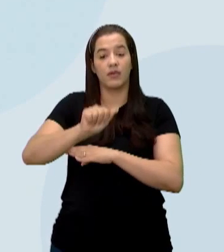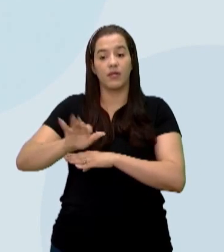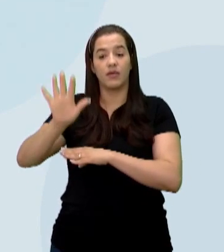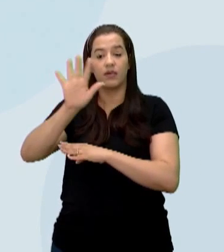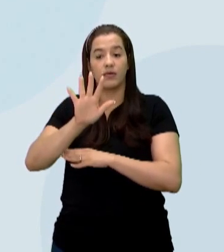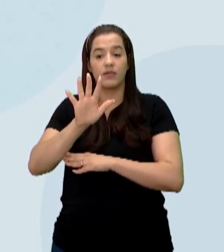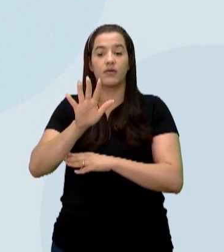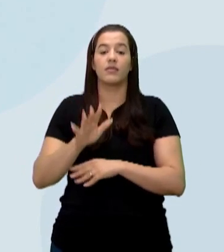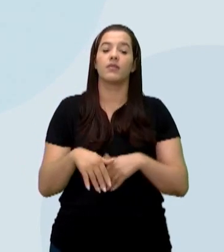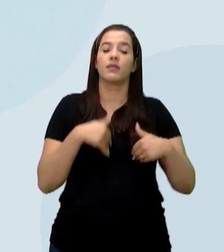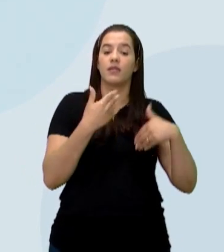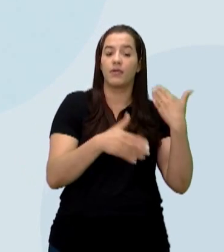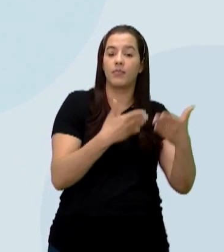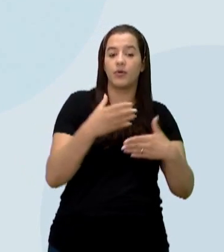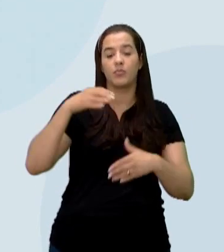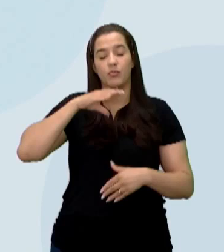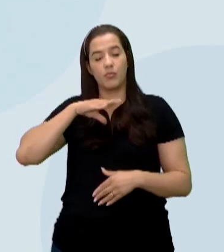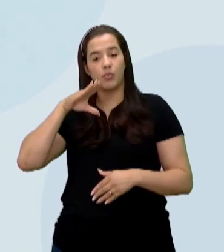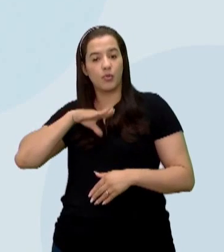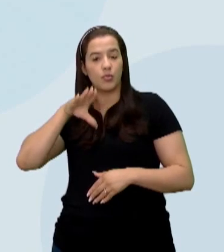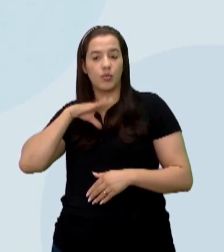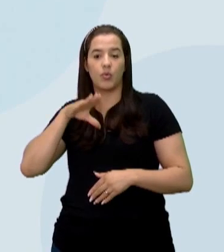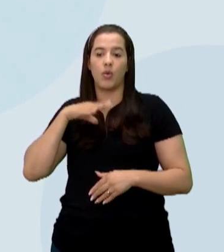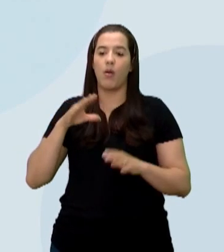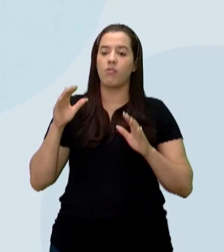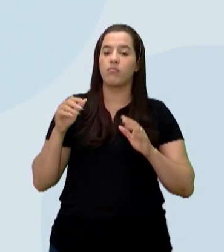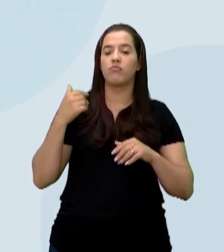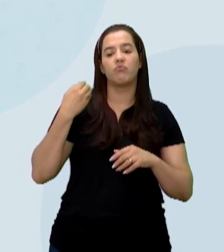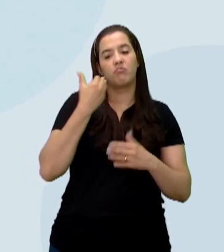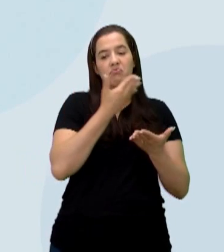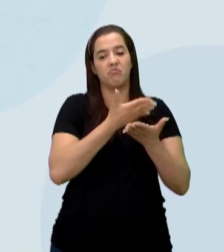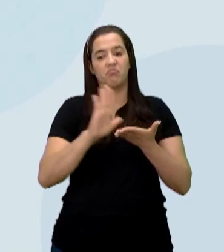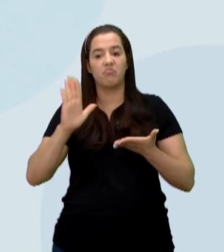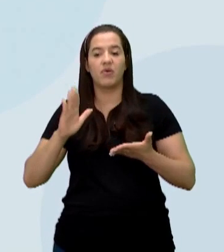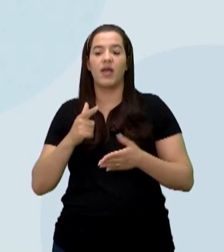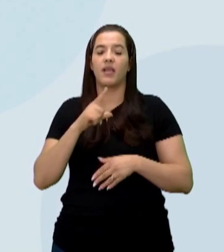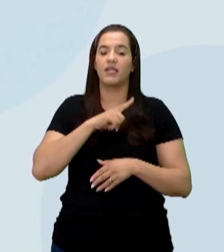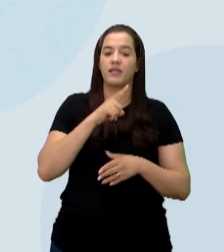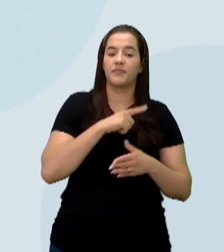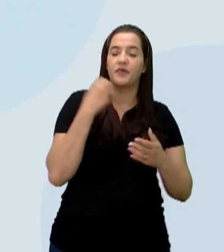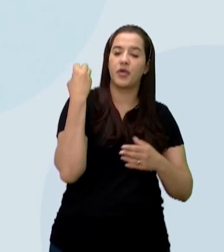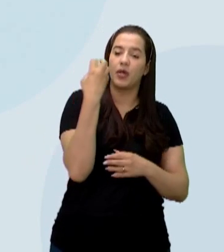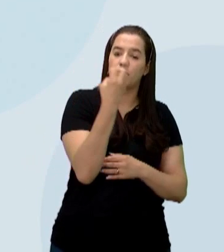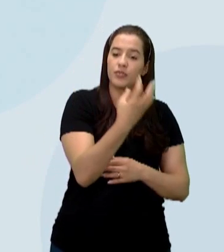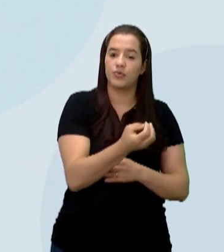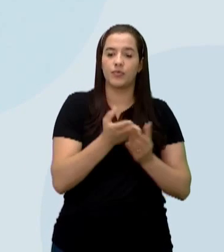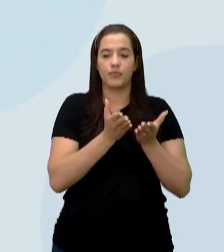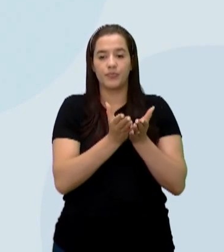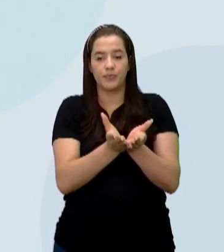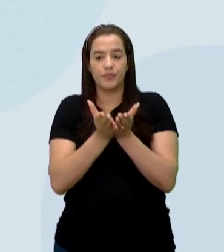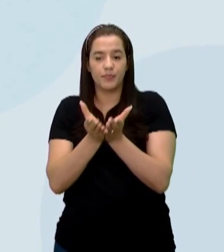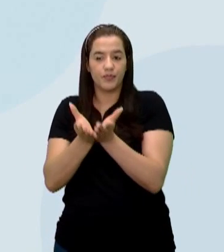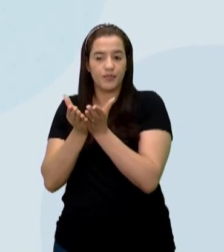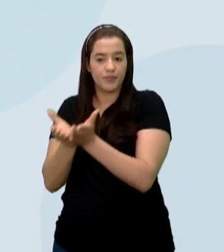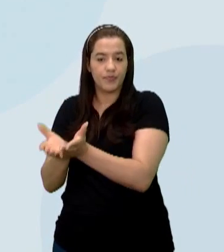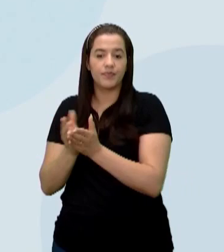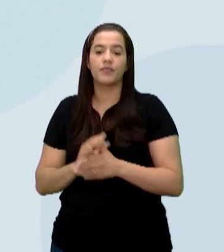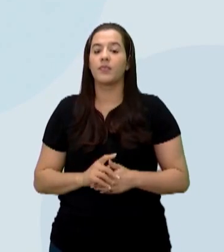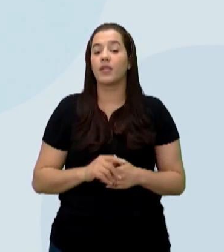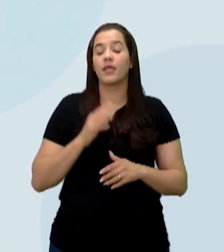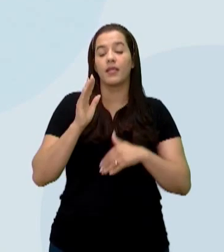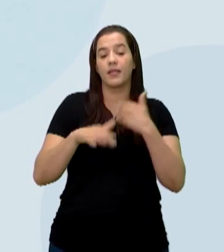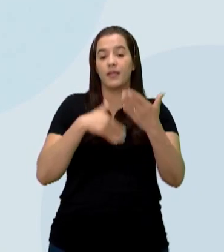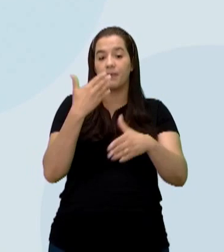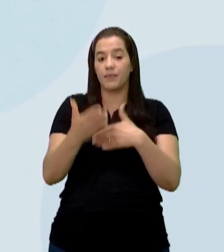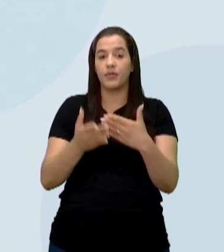Isso. Foi rejeitado por Portugal, que ele partiu com 3 caravelas, né? Depois de um tempo,